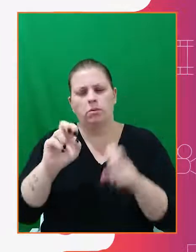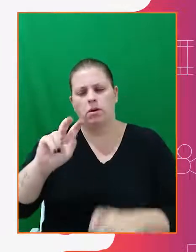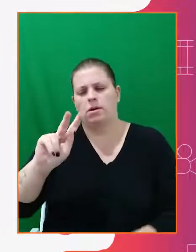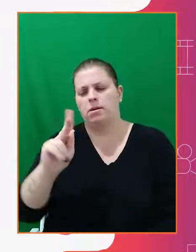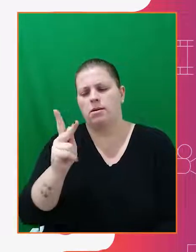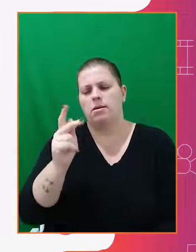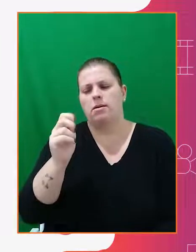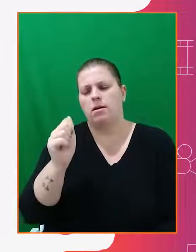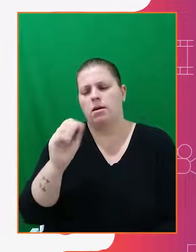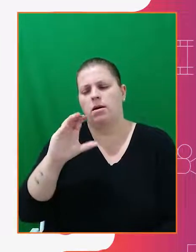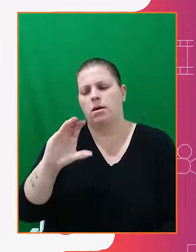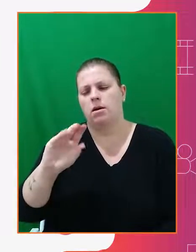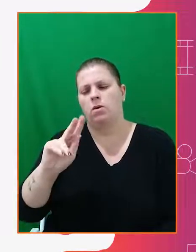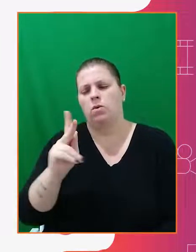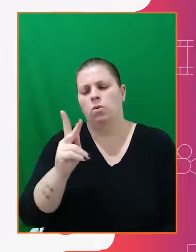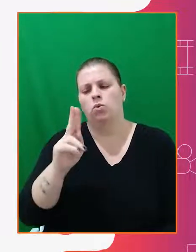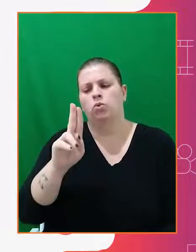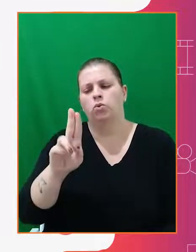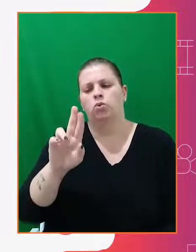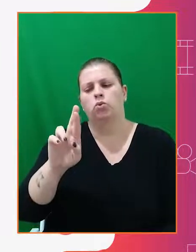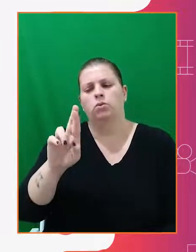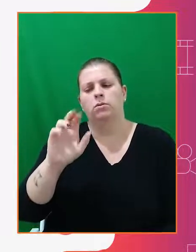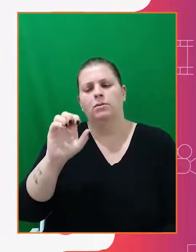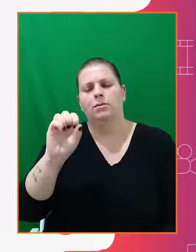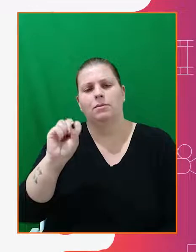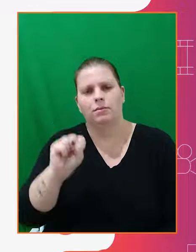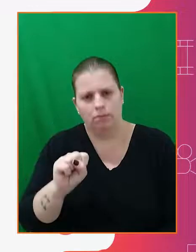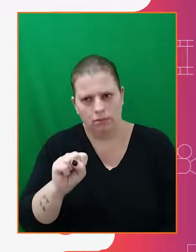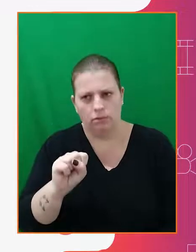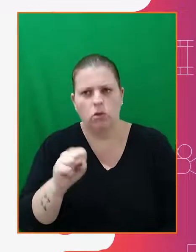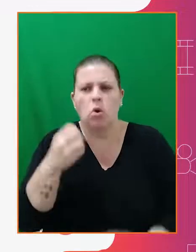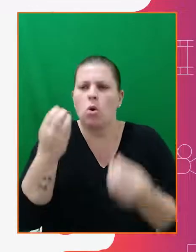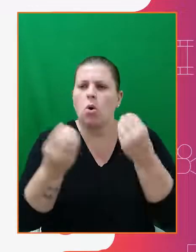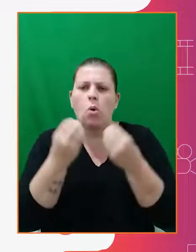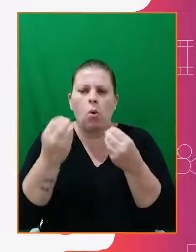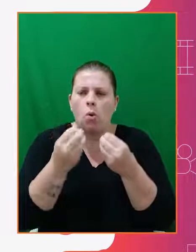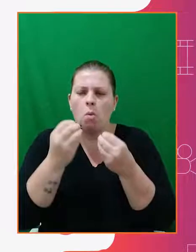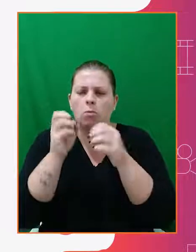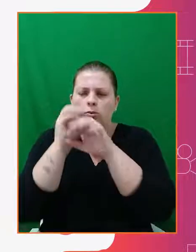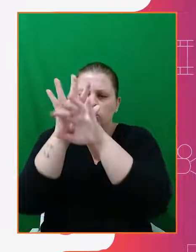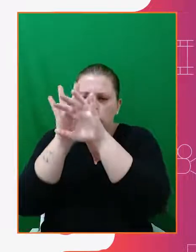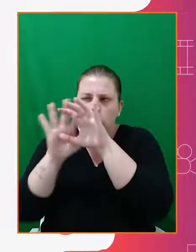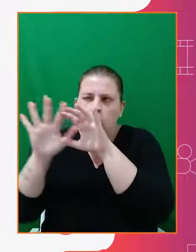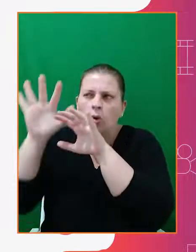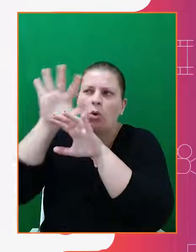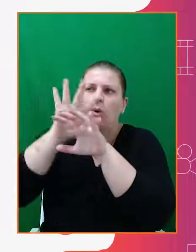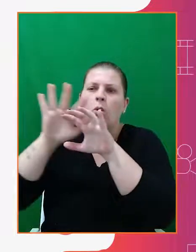como utilizá-las para fazer efeitos de sombra e volume em nossos desenhos.